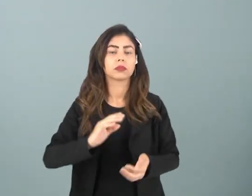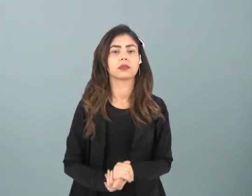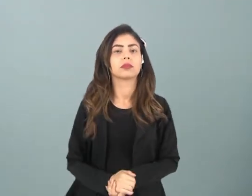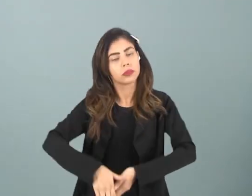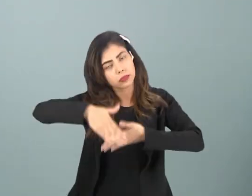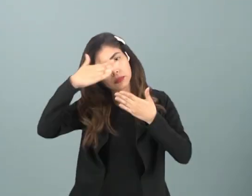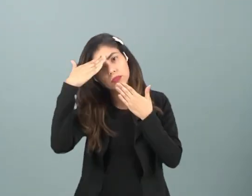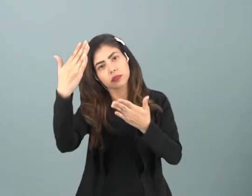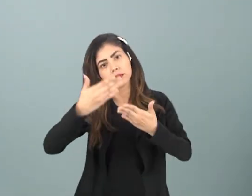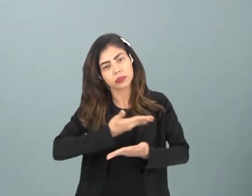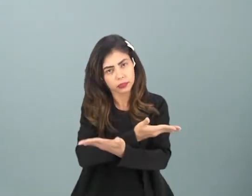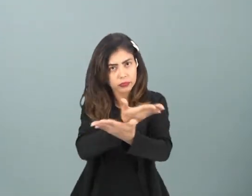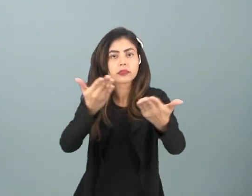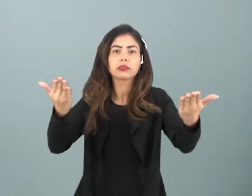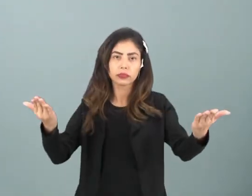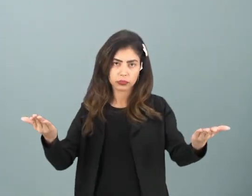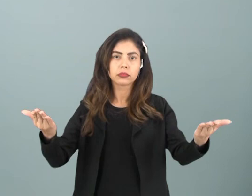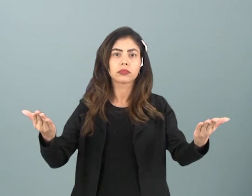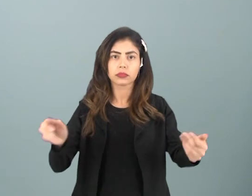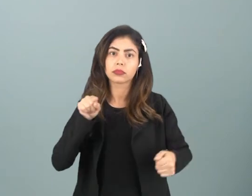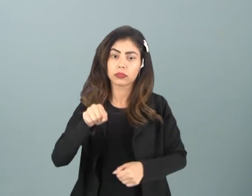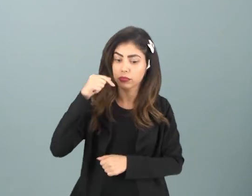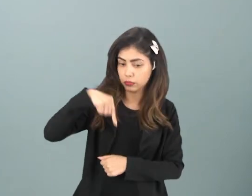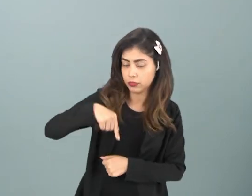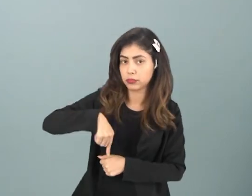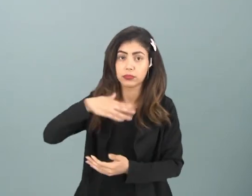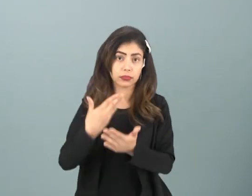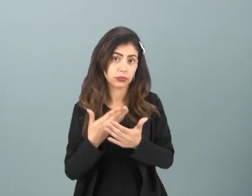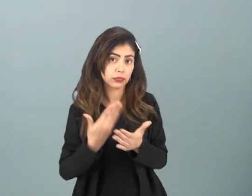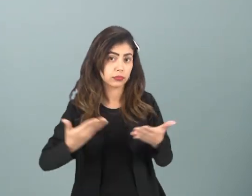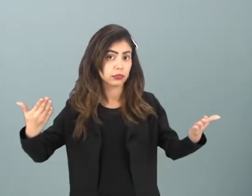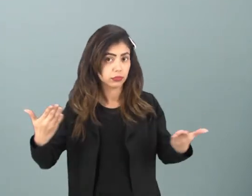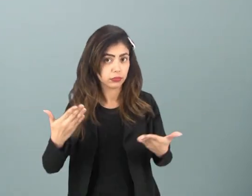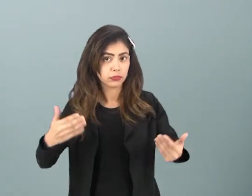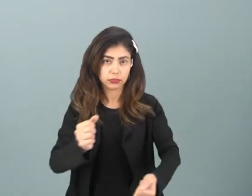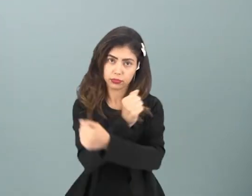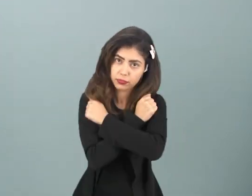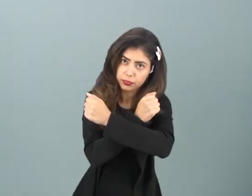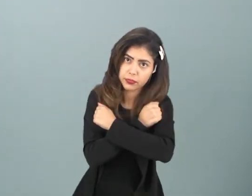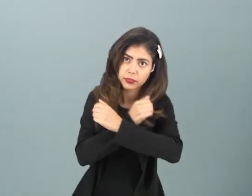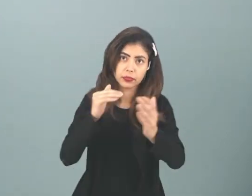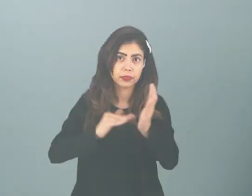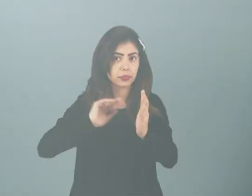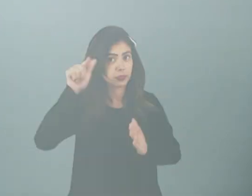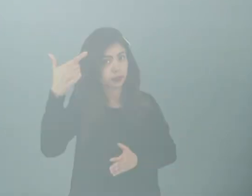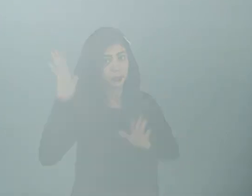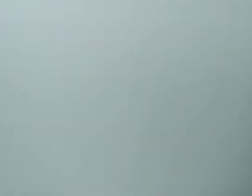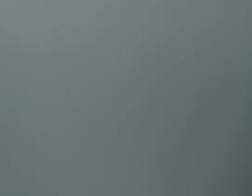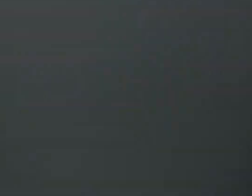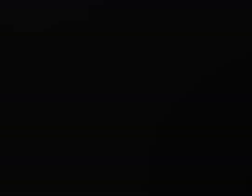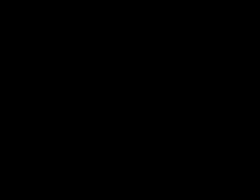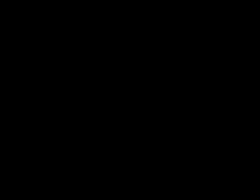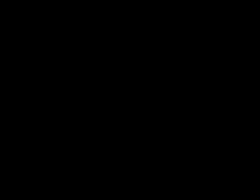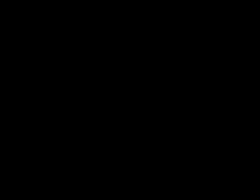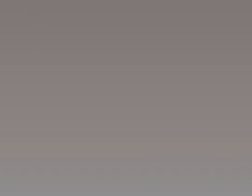meus agradecimentos a todos vocês que estiveram atentos na aula de hoje. Um abraço e até a próxima!